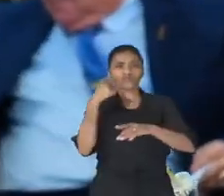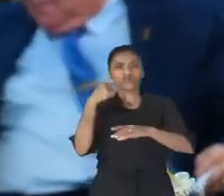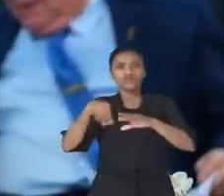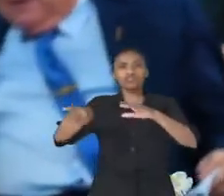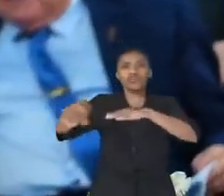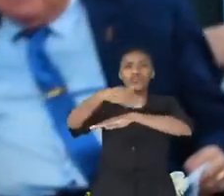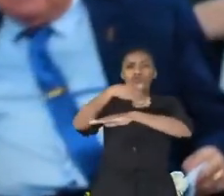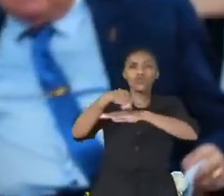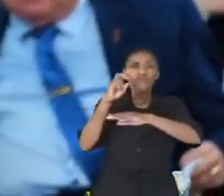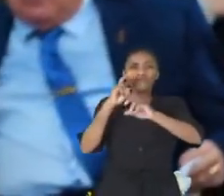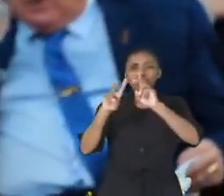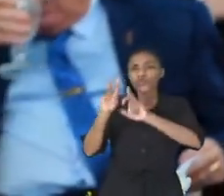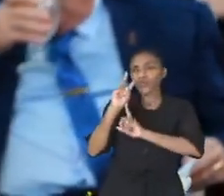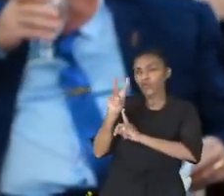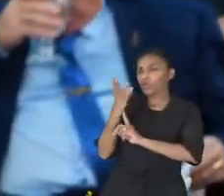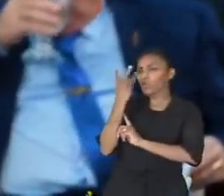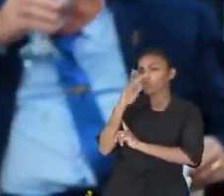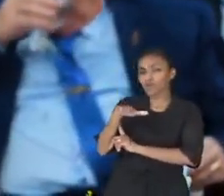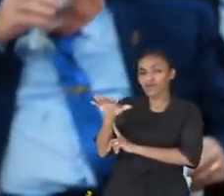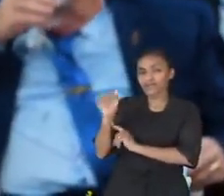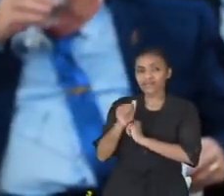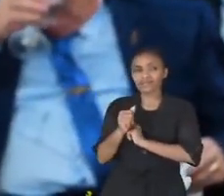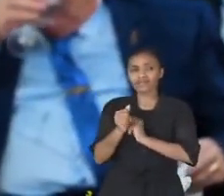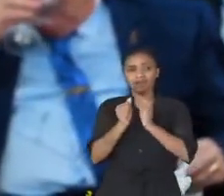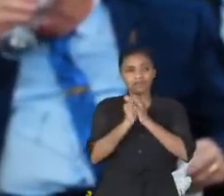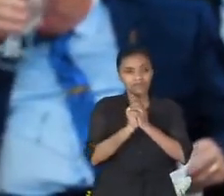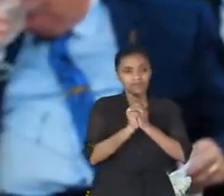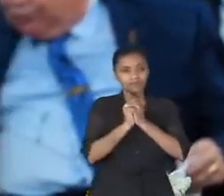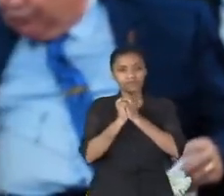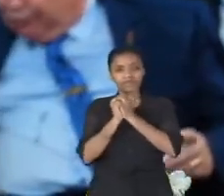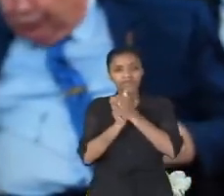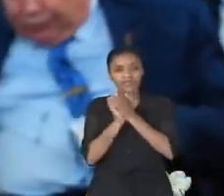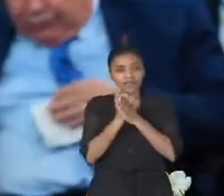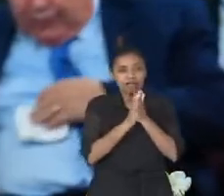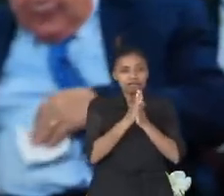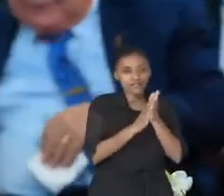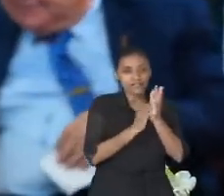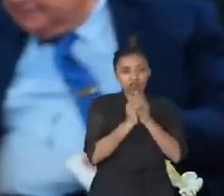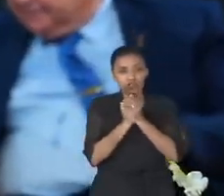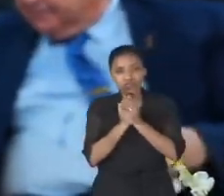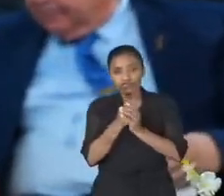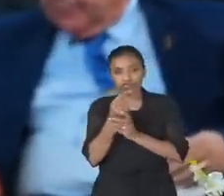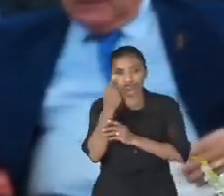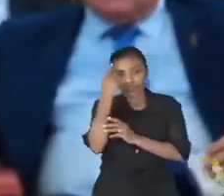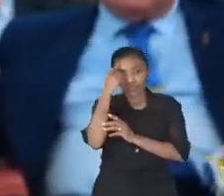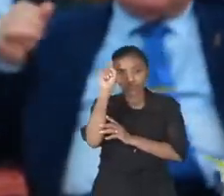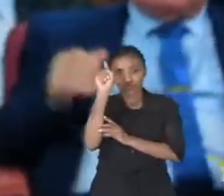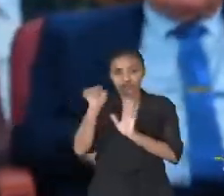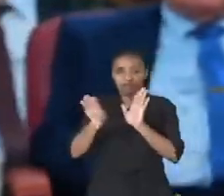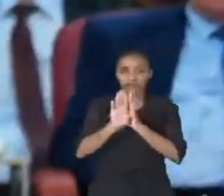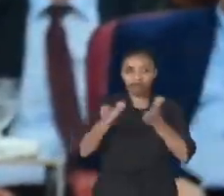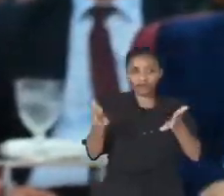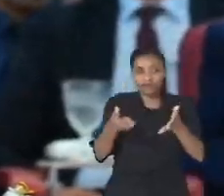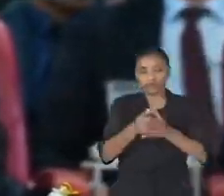por Ele, eu imagino Ele como uma criança fazendo assim com as mãos, ansioso, dizendo, quem sabe é hoje.